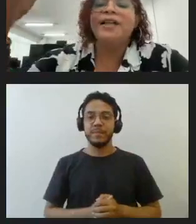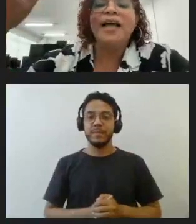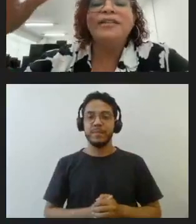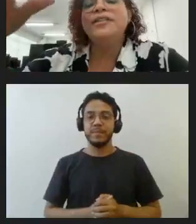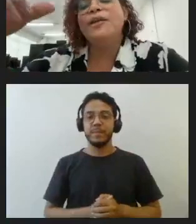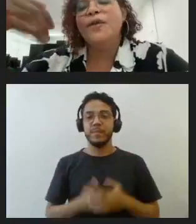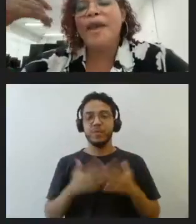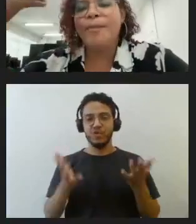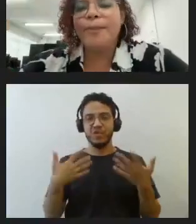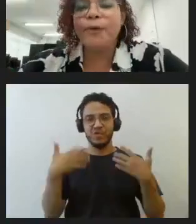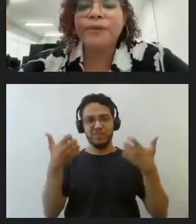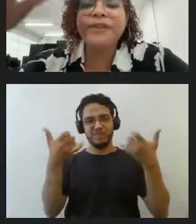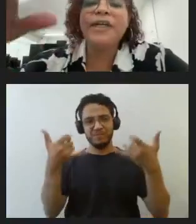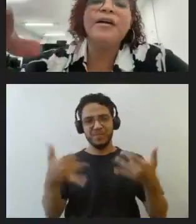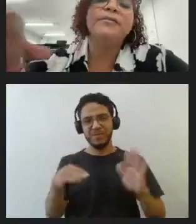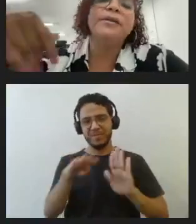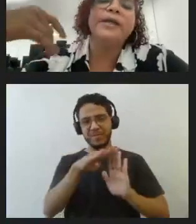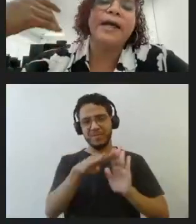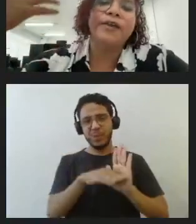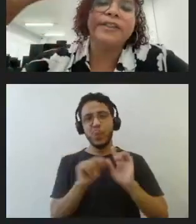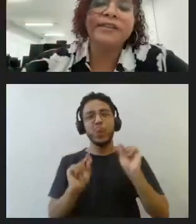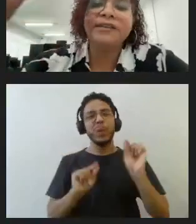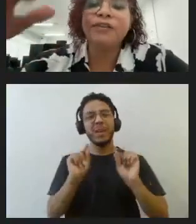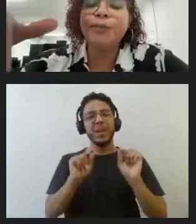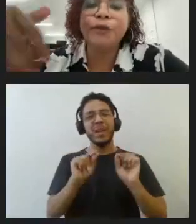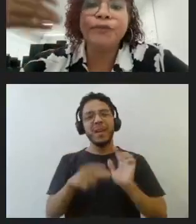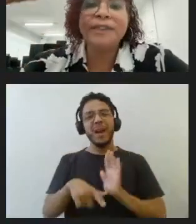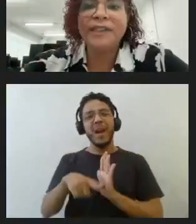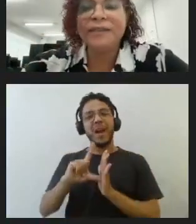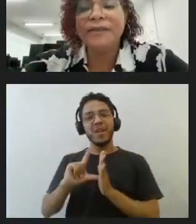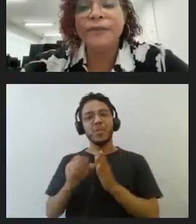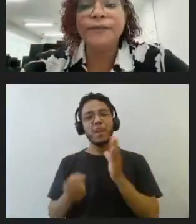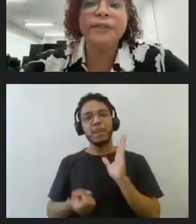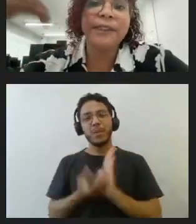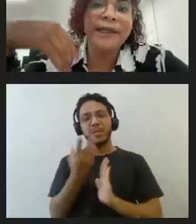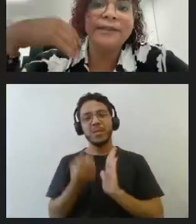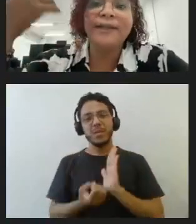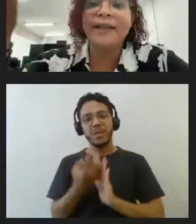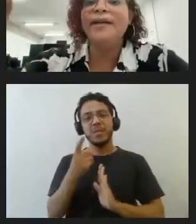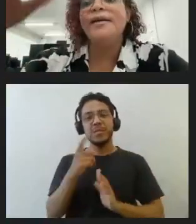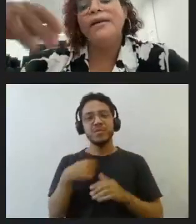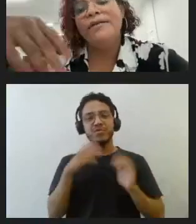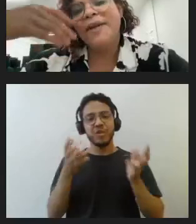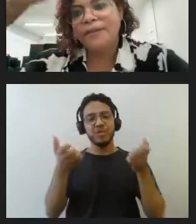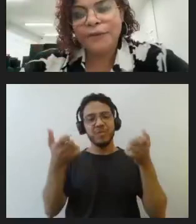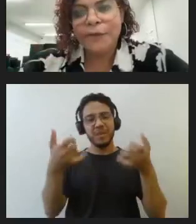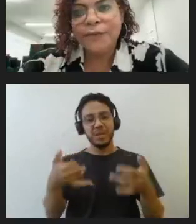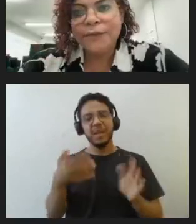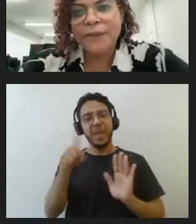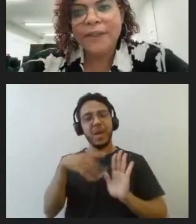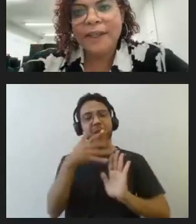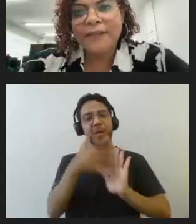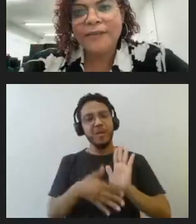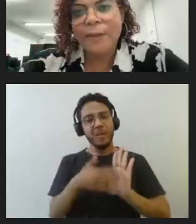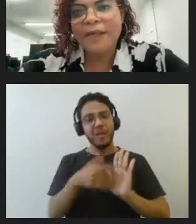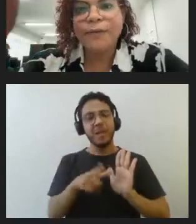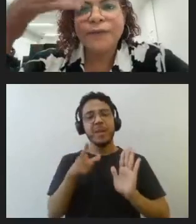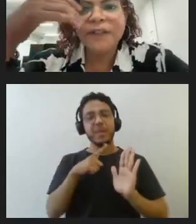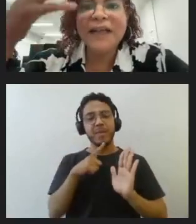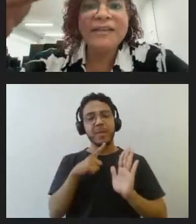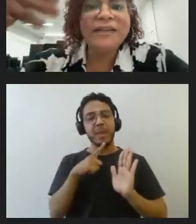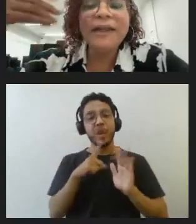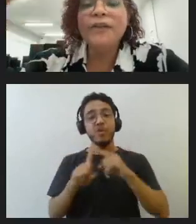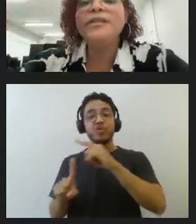eu já tinha falado, né, o que é a pré-produção, é a roteirização do produto a ser desenvolvido, que ele tem versões profissionais, que são